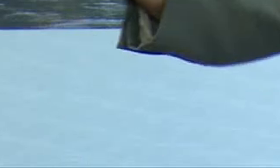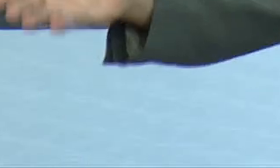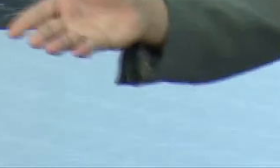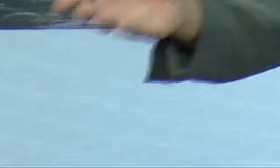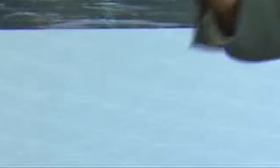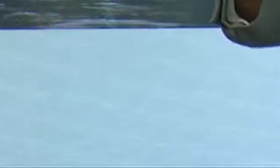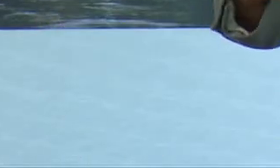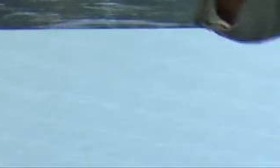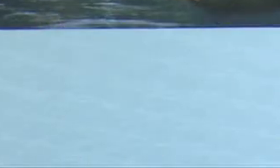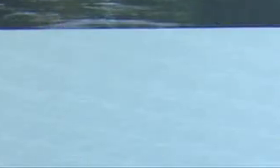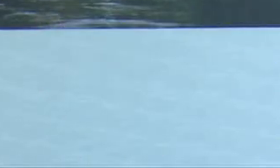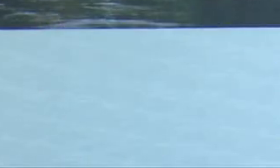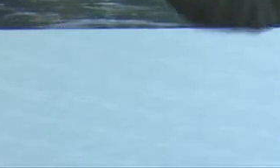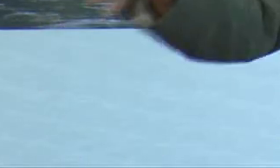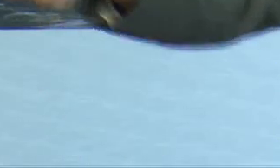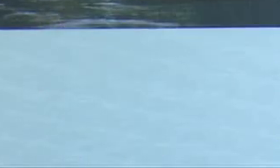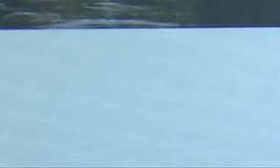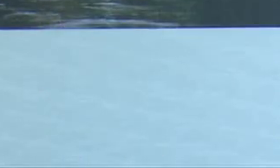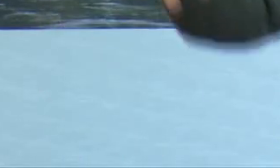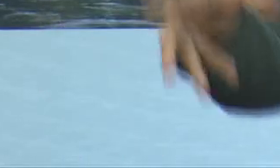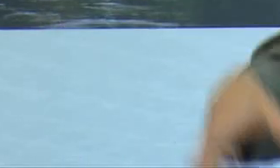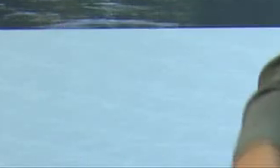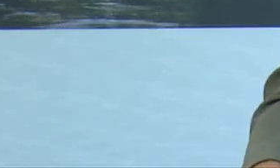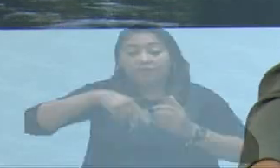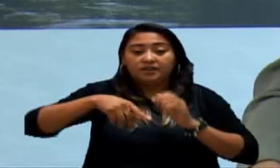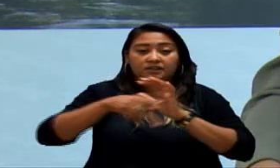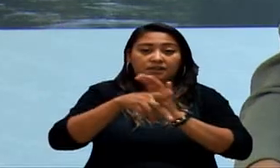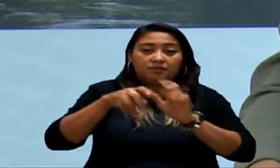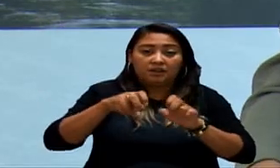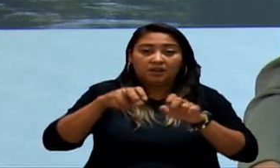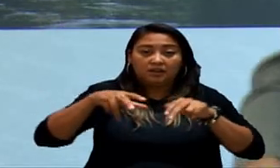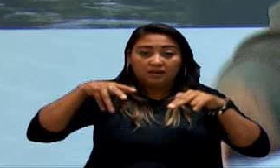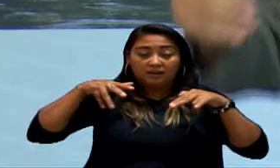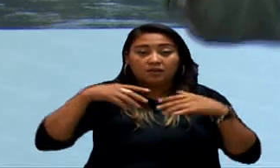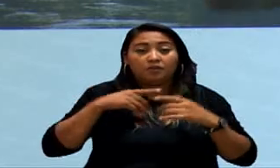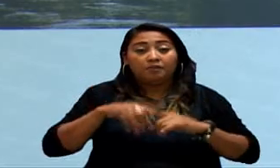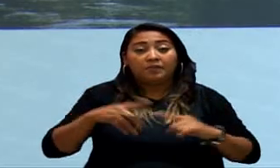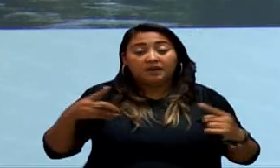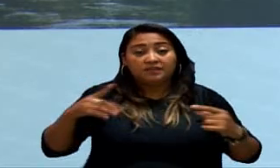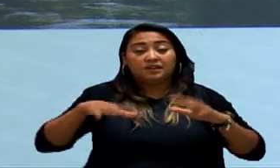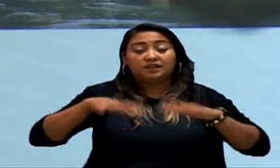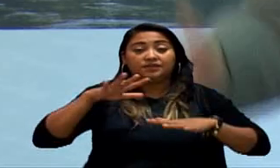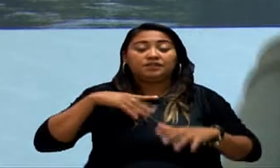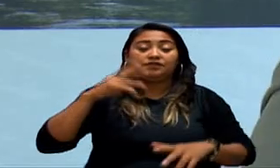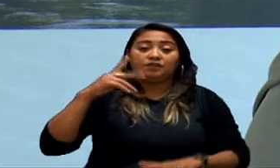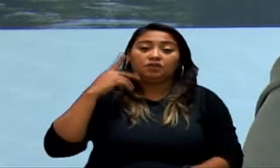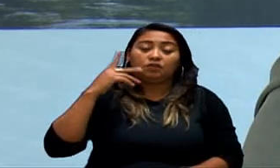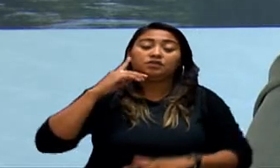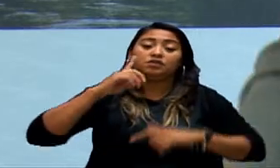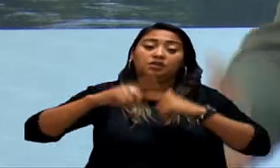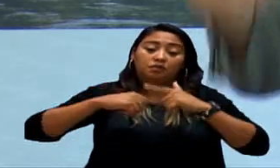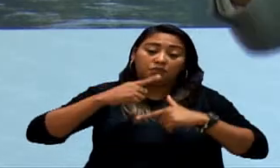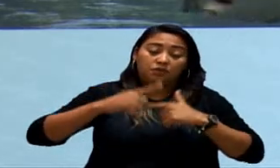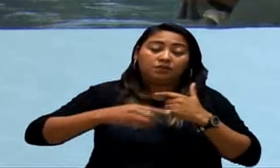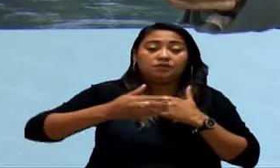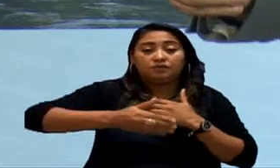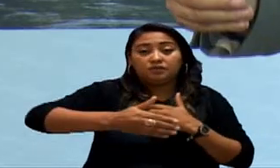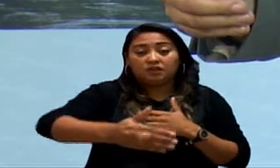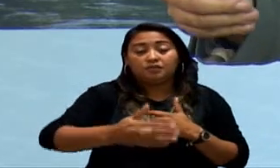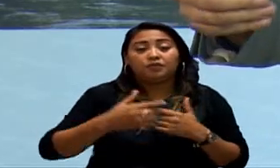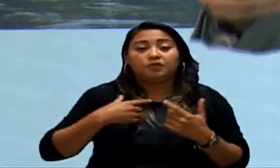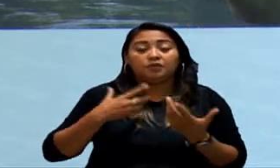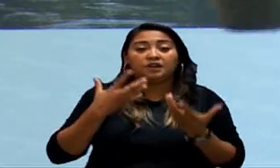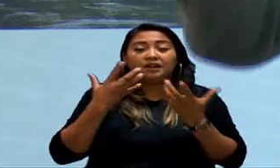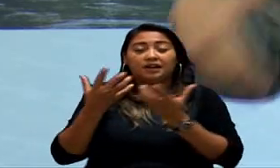em uma reunião, ou a gente faz a reunião aqui no próprio plenário. Só que, às vezes, o vereador, depois de um tempo, ele procura,